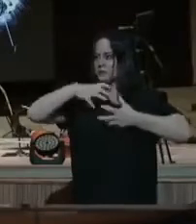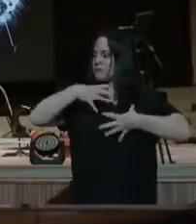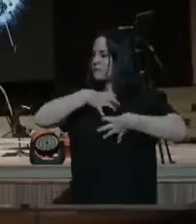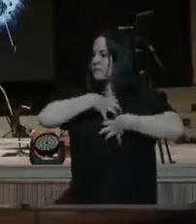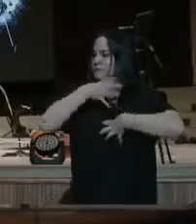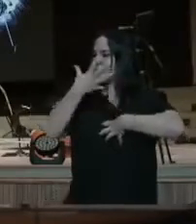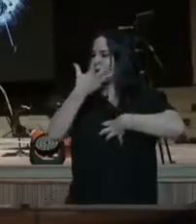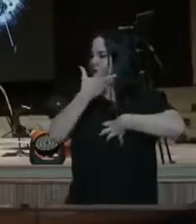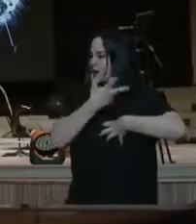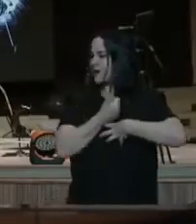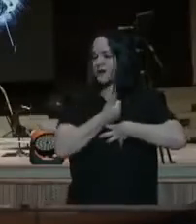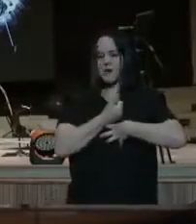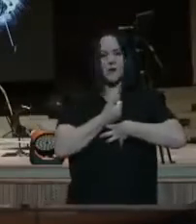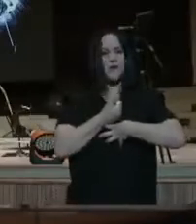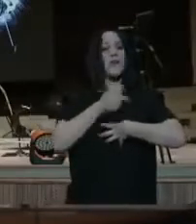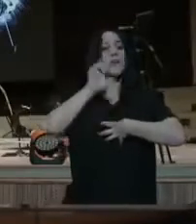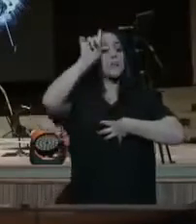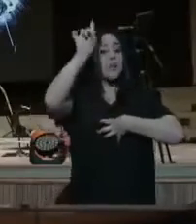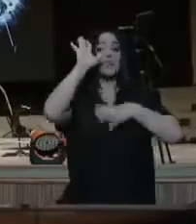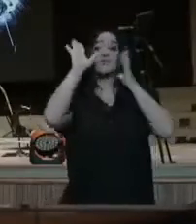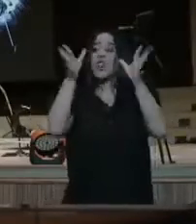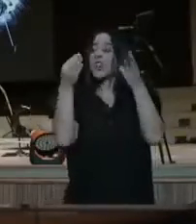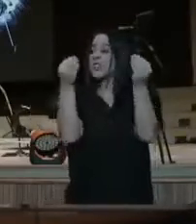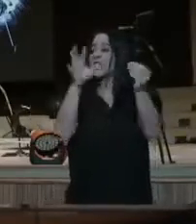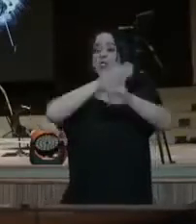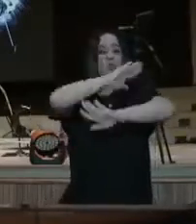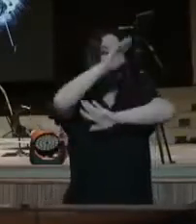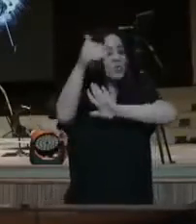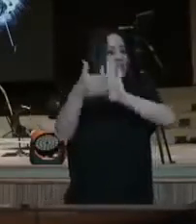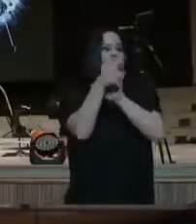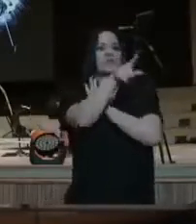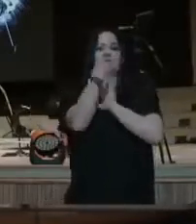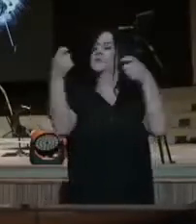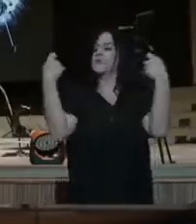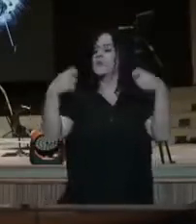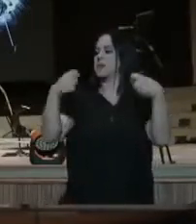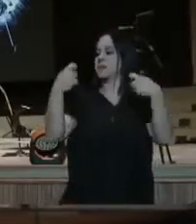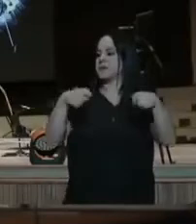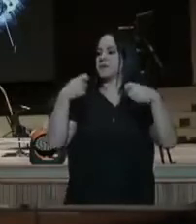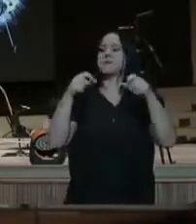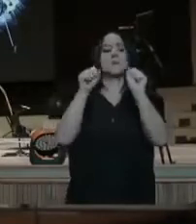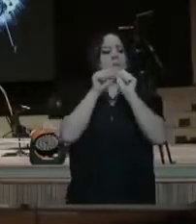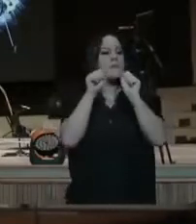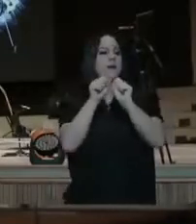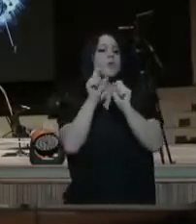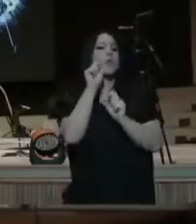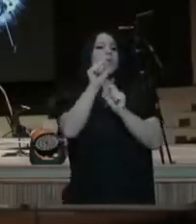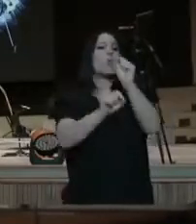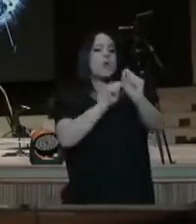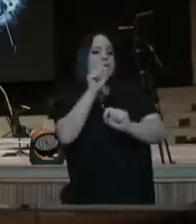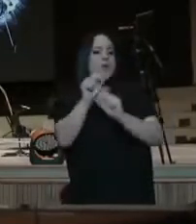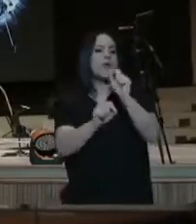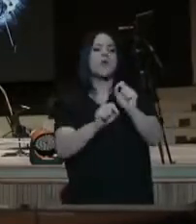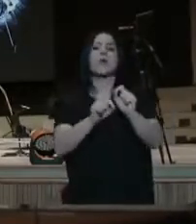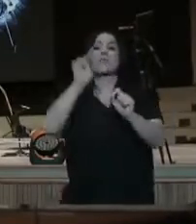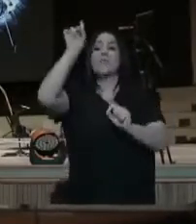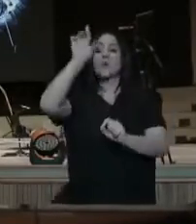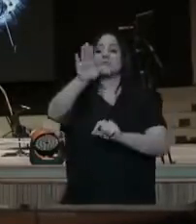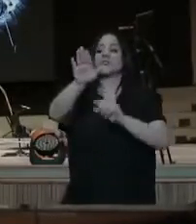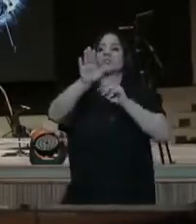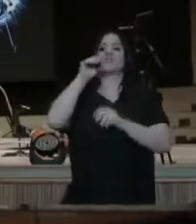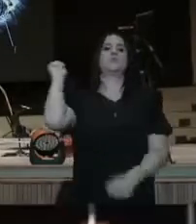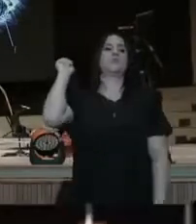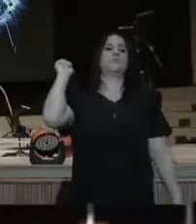e deus já te deu tudo o que você precisa para fazer aquilo para o qual você foi